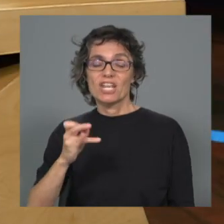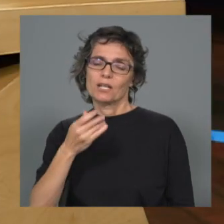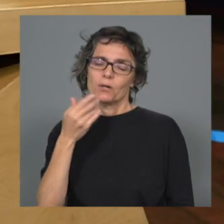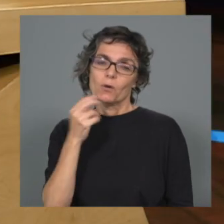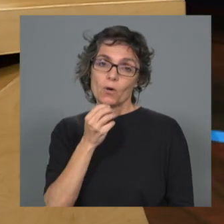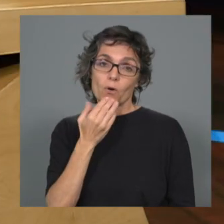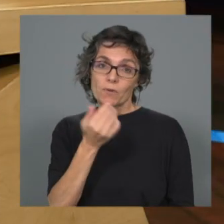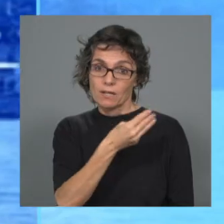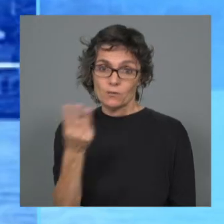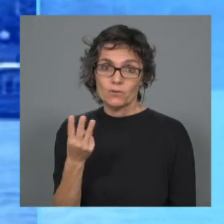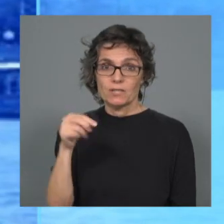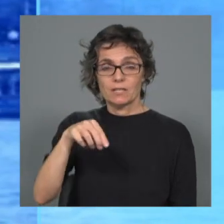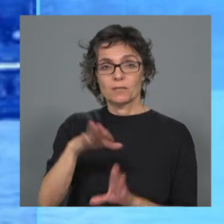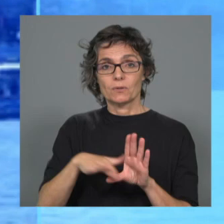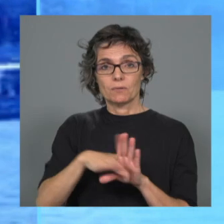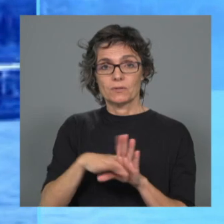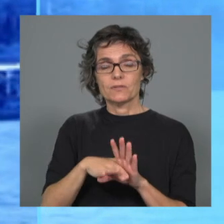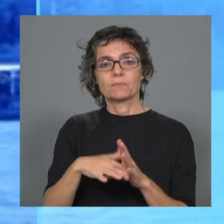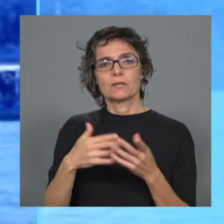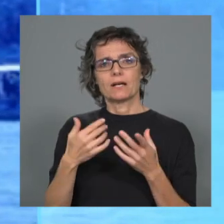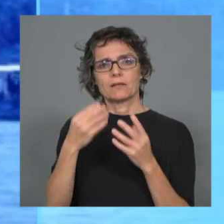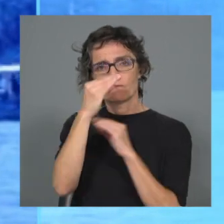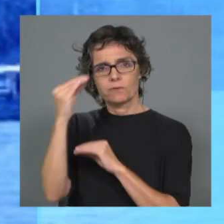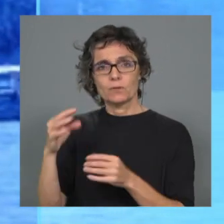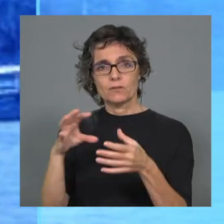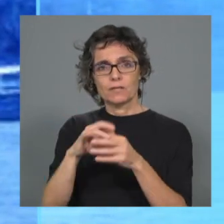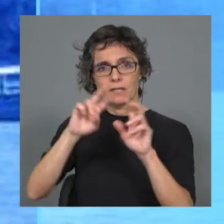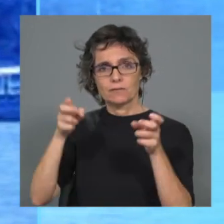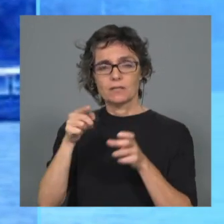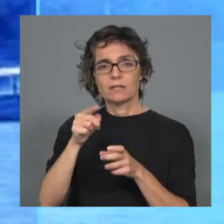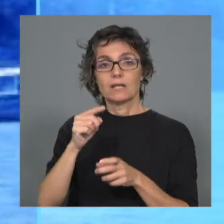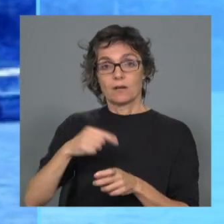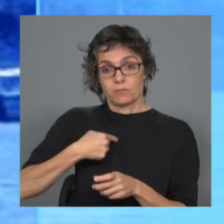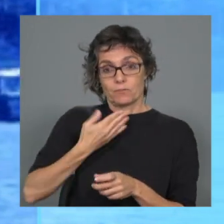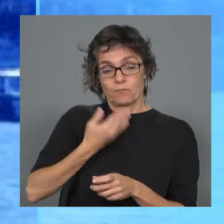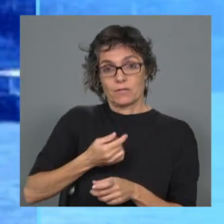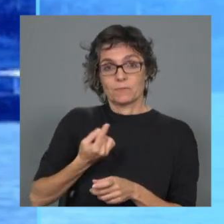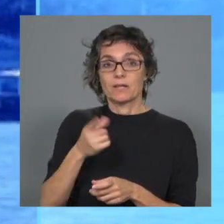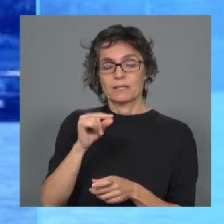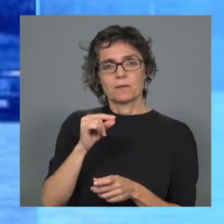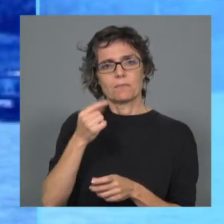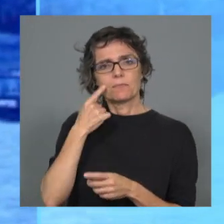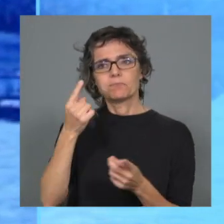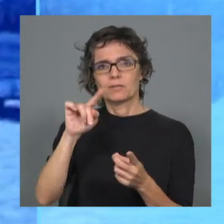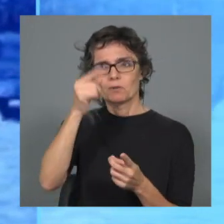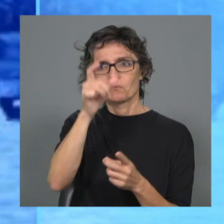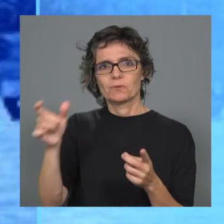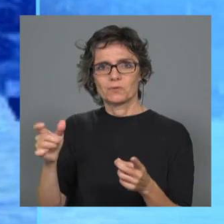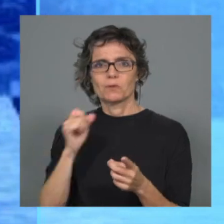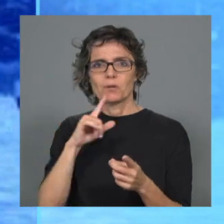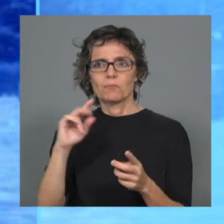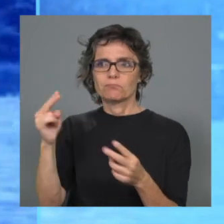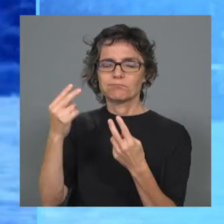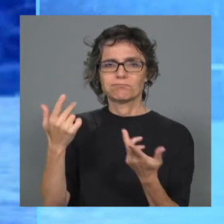por terem vindo a este programa falar sobre esta formação na primeira pessoa, mas também apresentá-la a outros que podem chegar também a